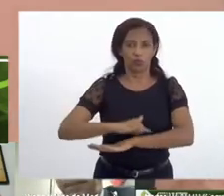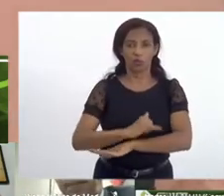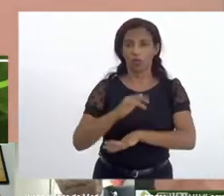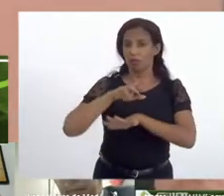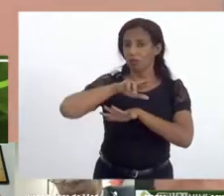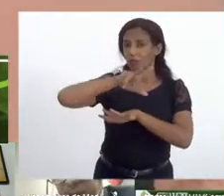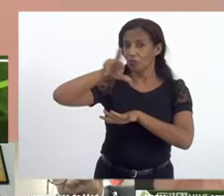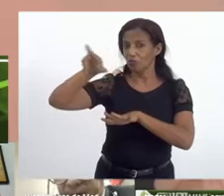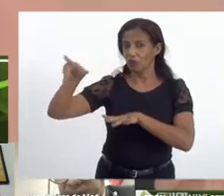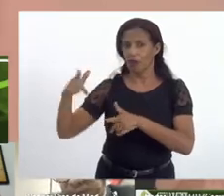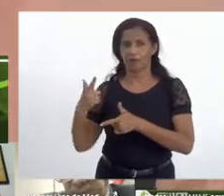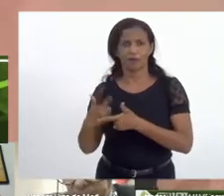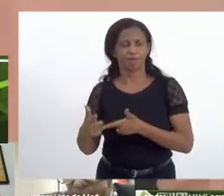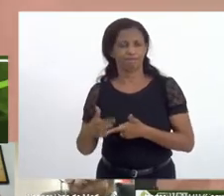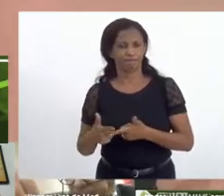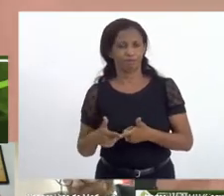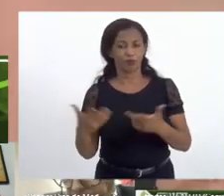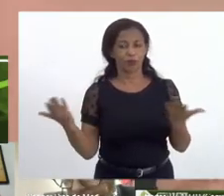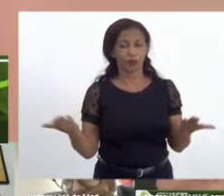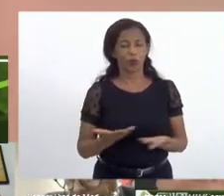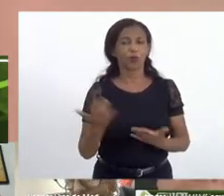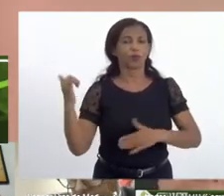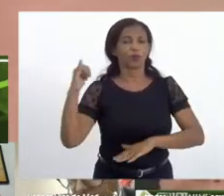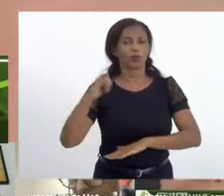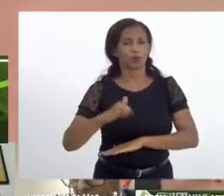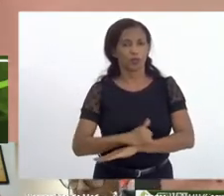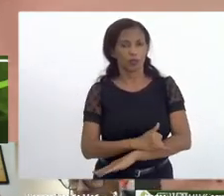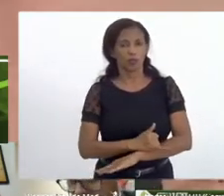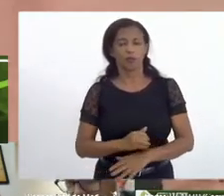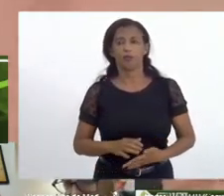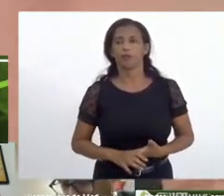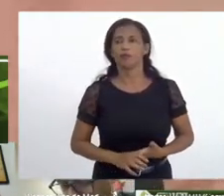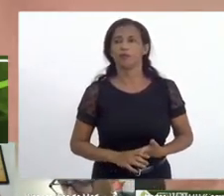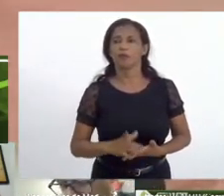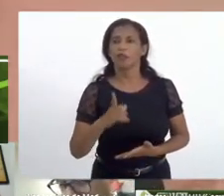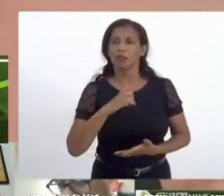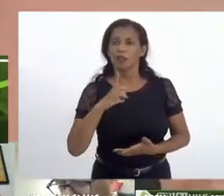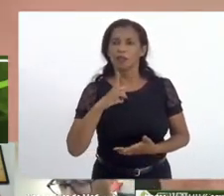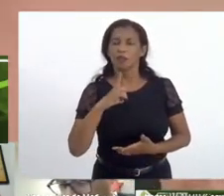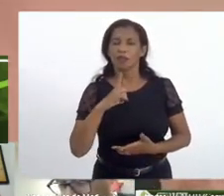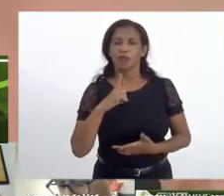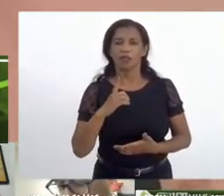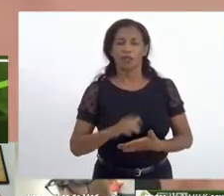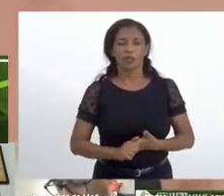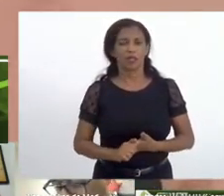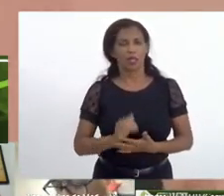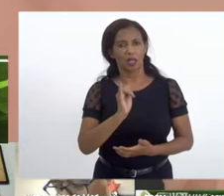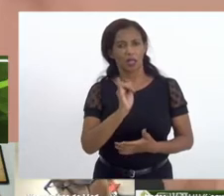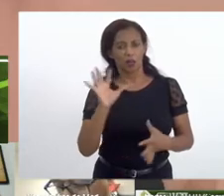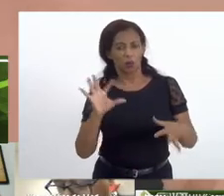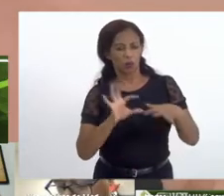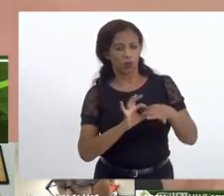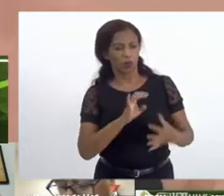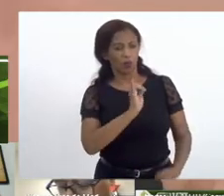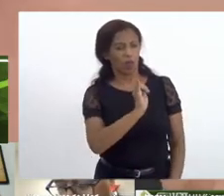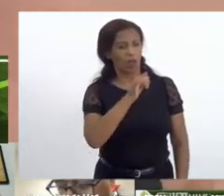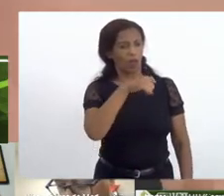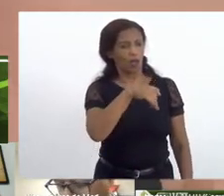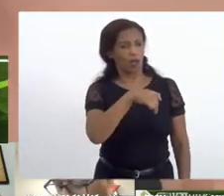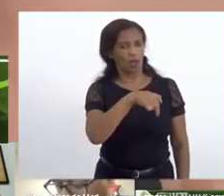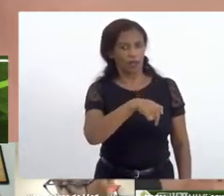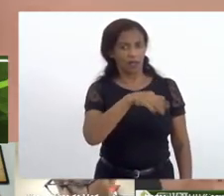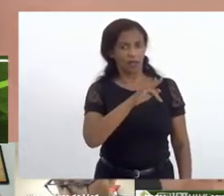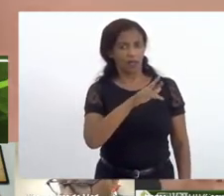várias situações. Atualmente, os aeroportos que ainda estão no estado de Infraero estão para ser